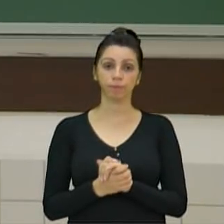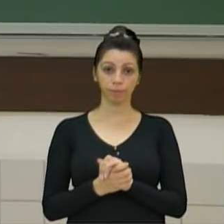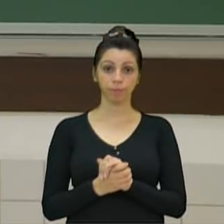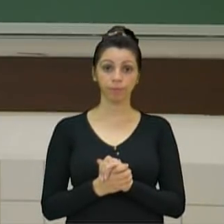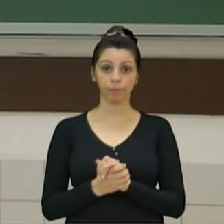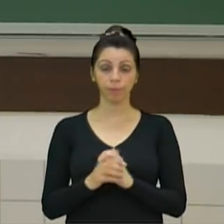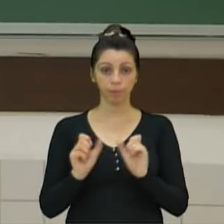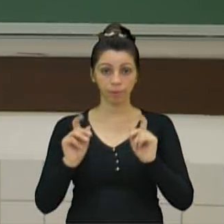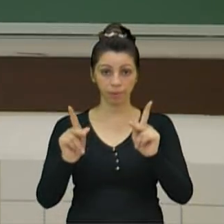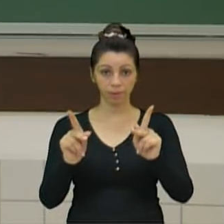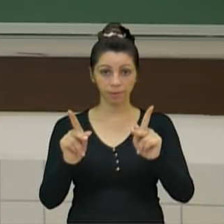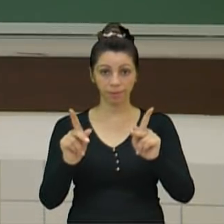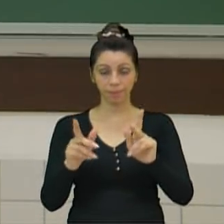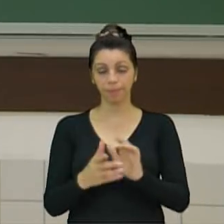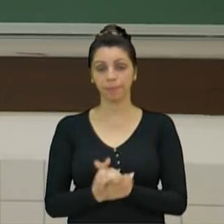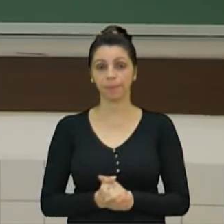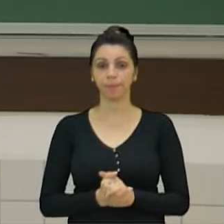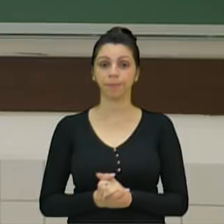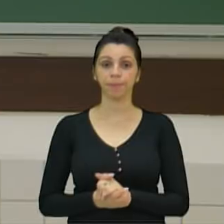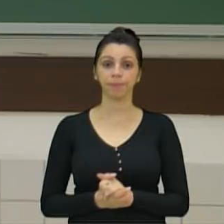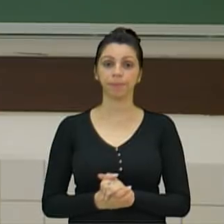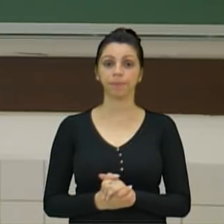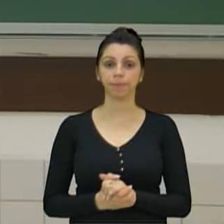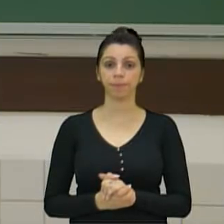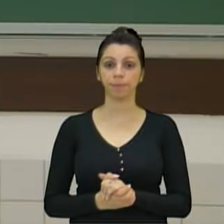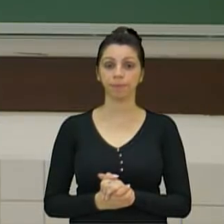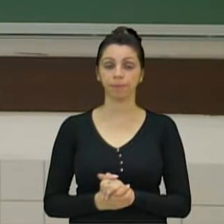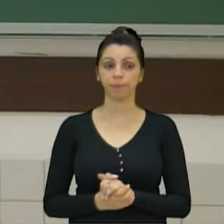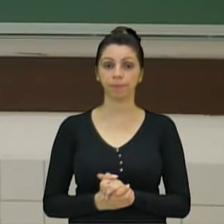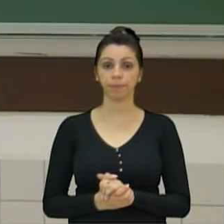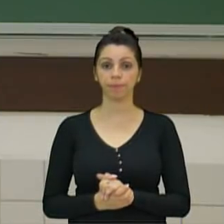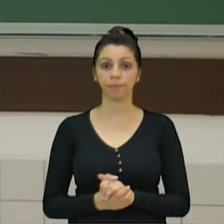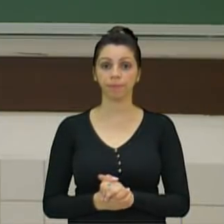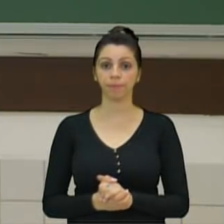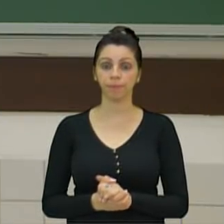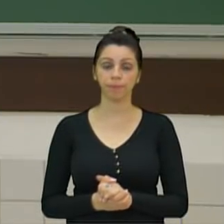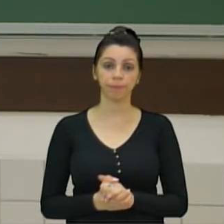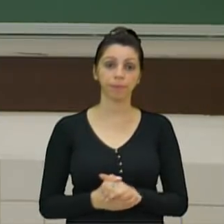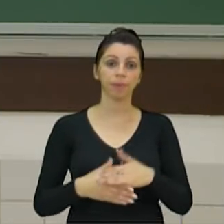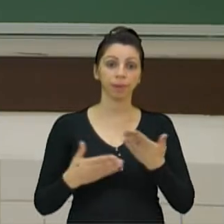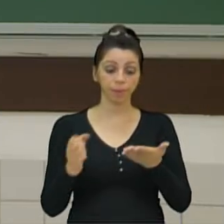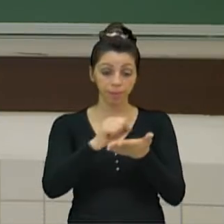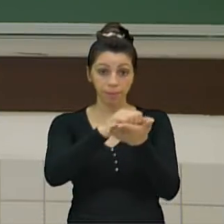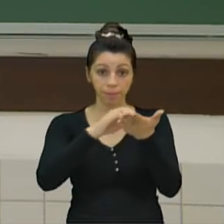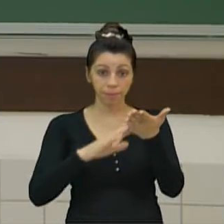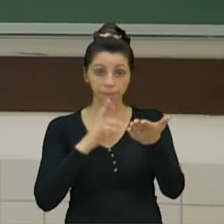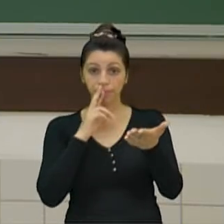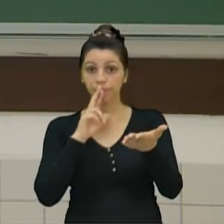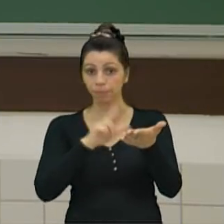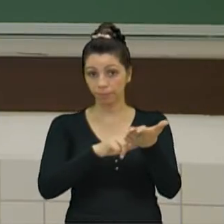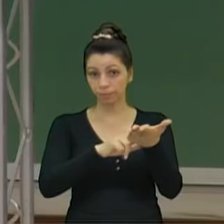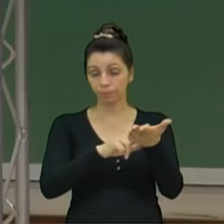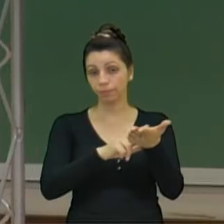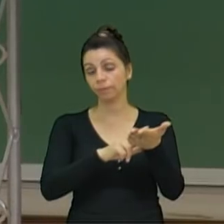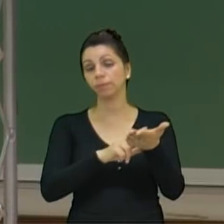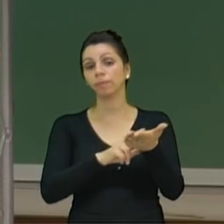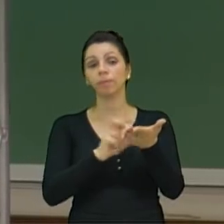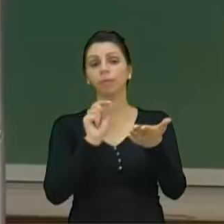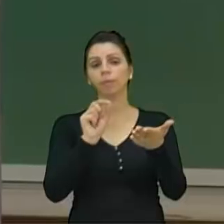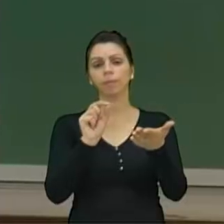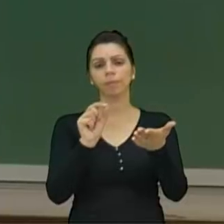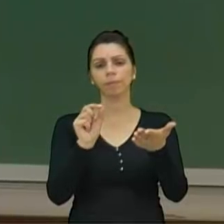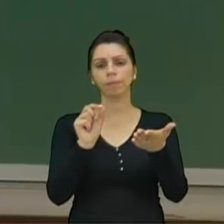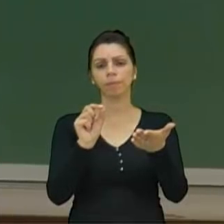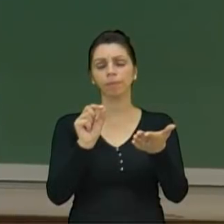oxigênio, certo? Continuando aqui então, uma questão aqui para você responder. A questão diz o